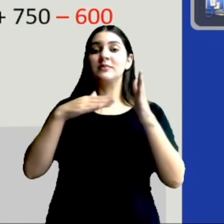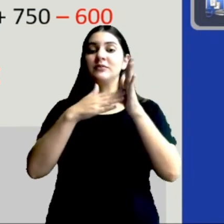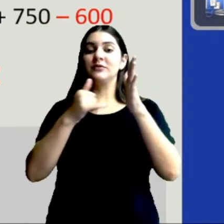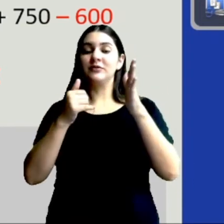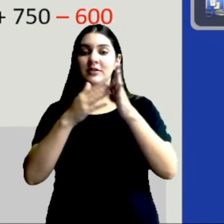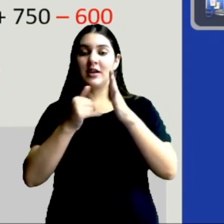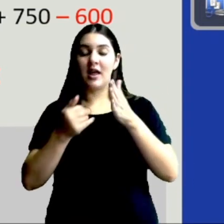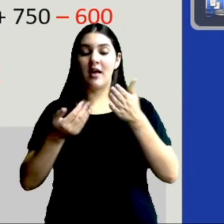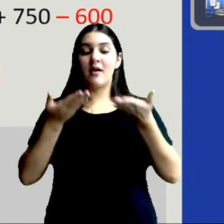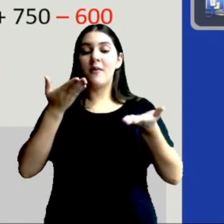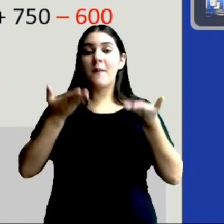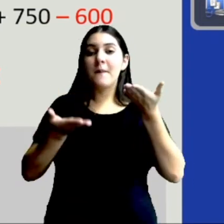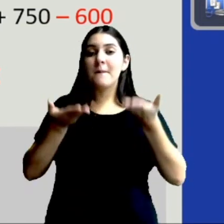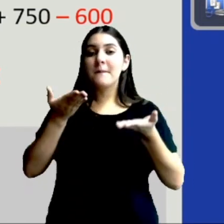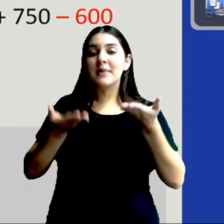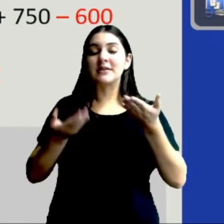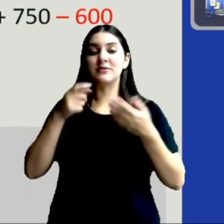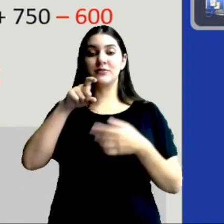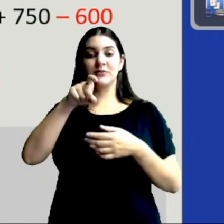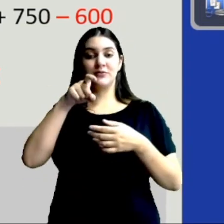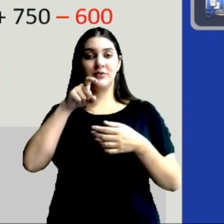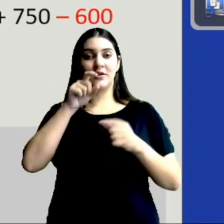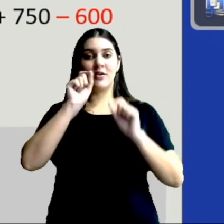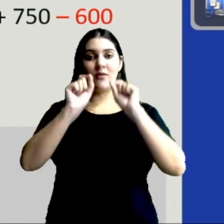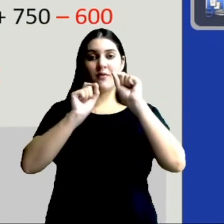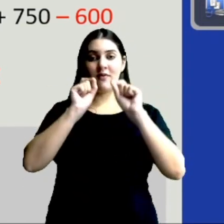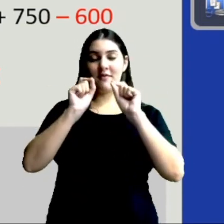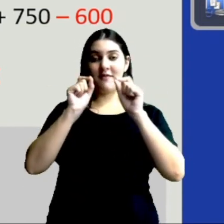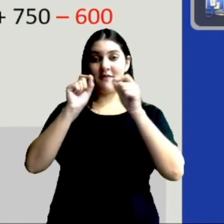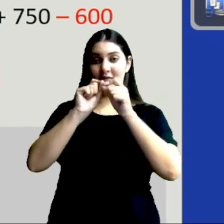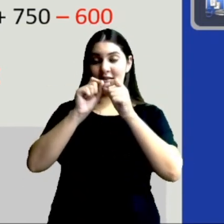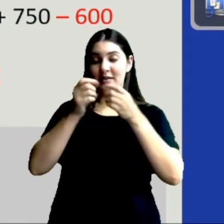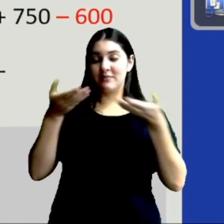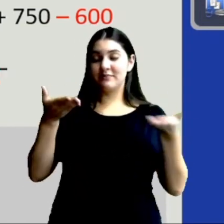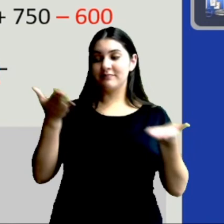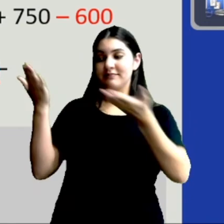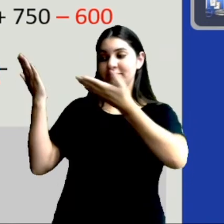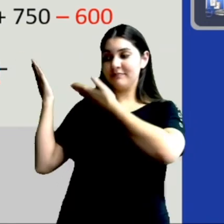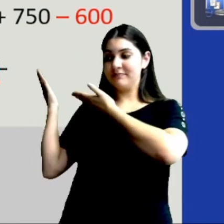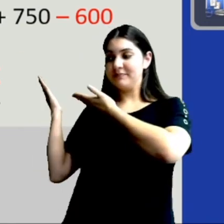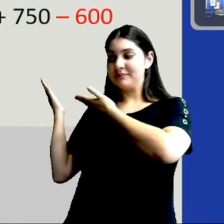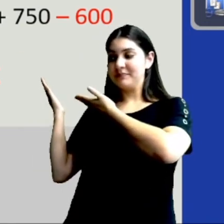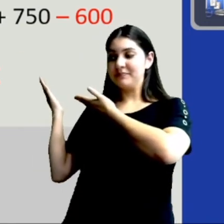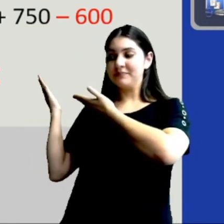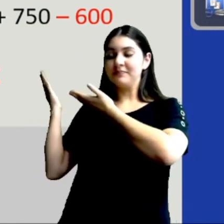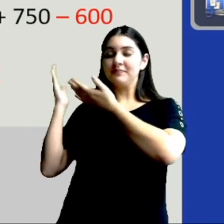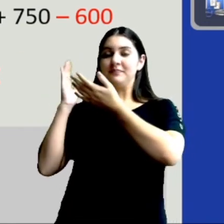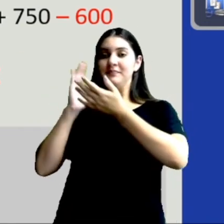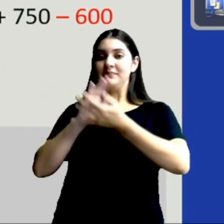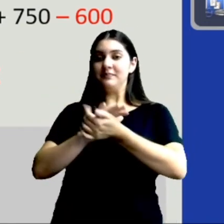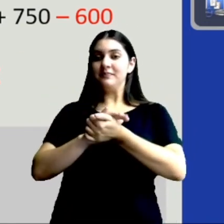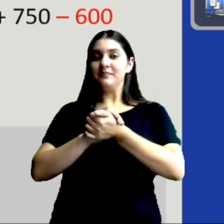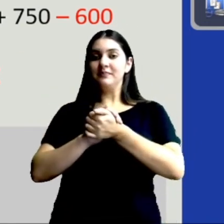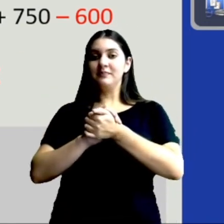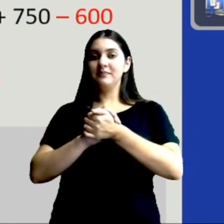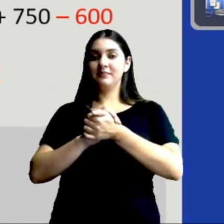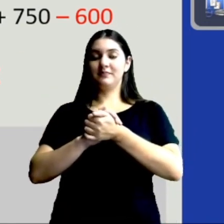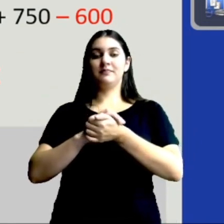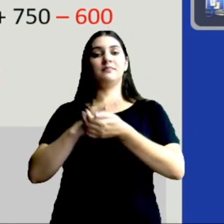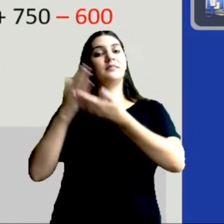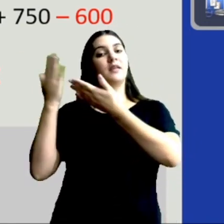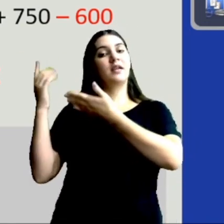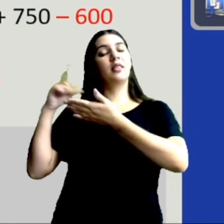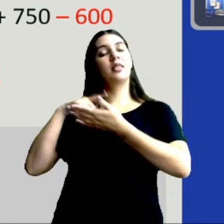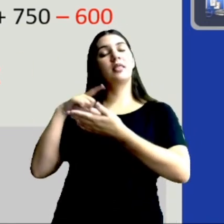desses pesos do x, ó, que foi o que fizemos aqui, ó, tirou um x de um lado e tirou do outro. Do lado de cá tinha um 2,